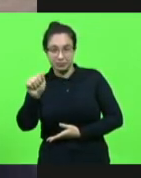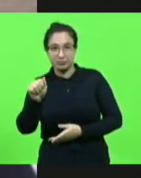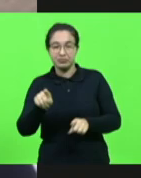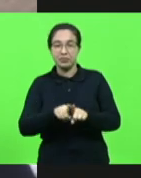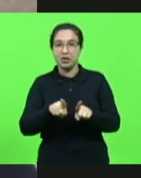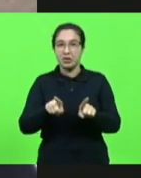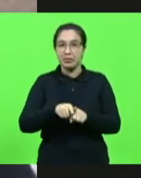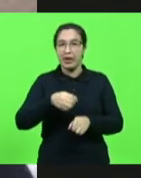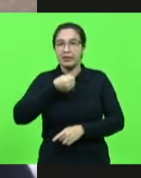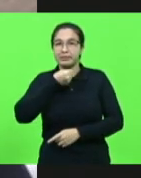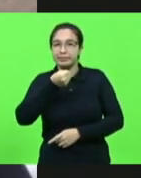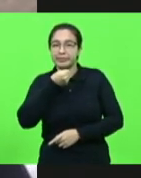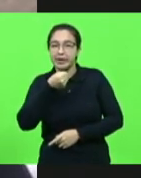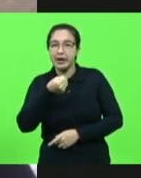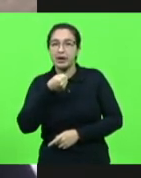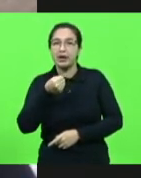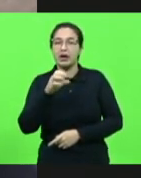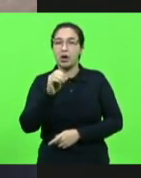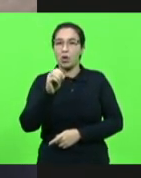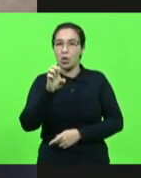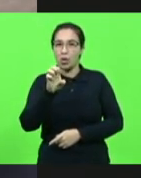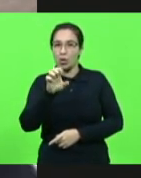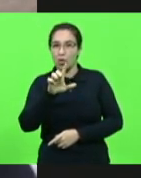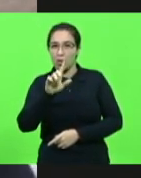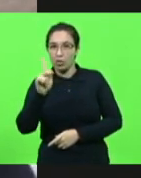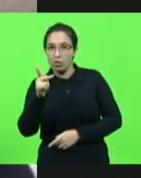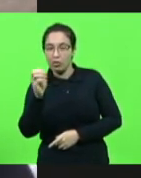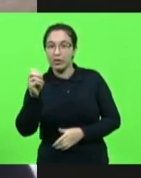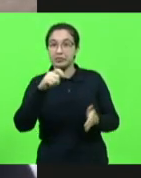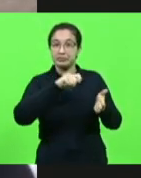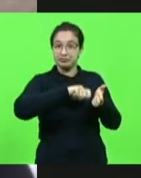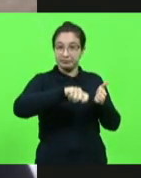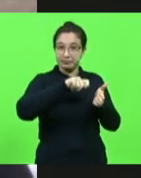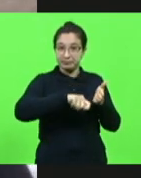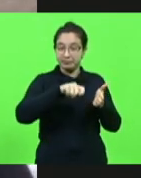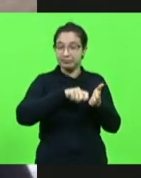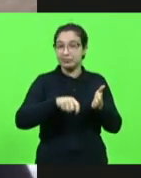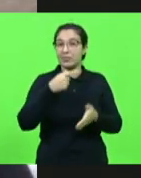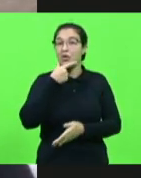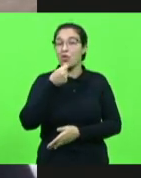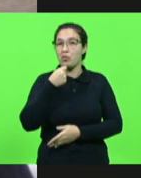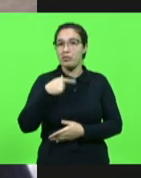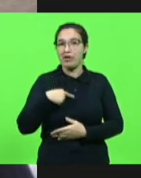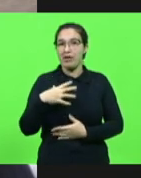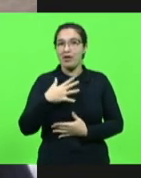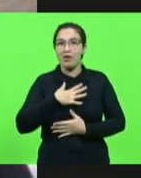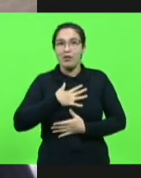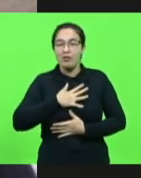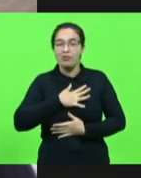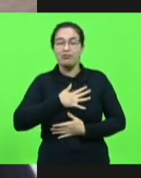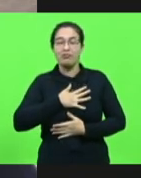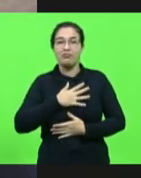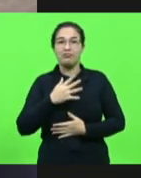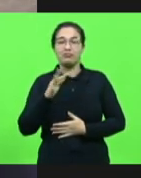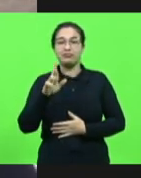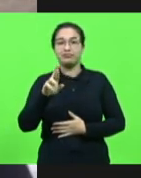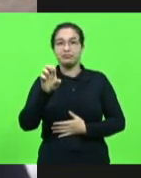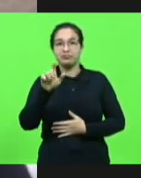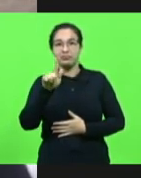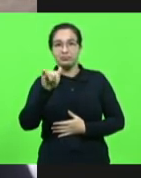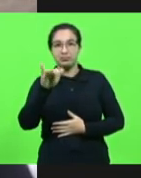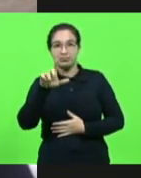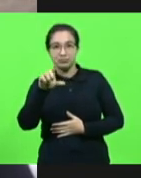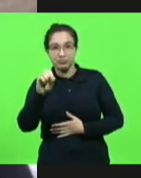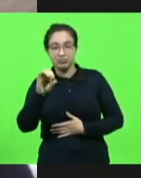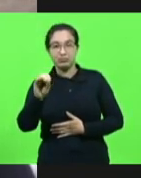jornalista Jerônimo Coelho, o escritor que eu sou muito fã, o Virgílio Várzea, o artista Álvaro